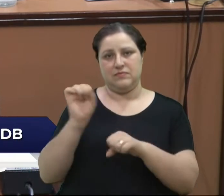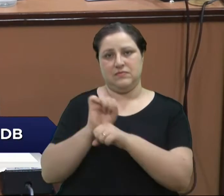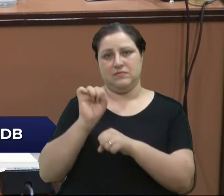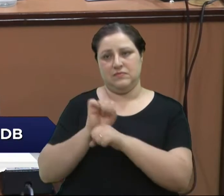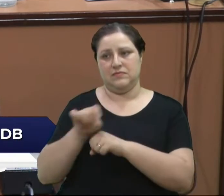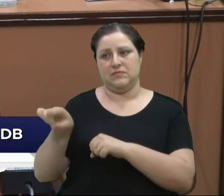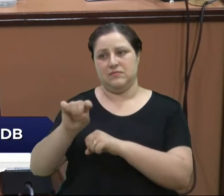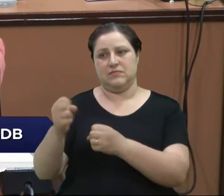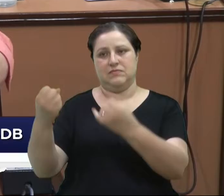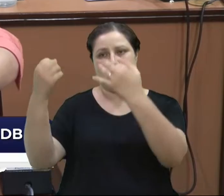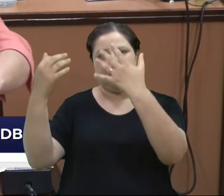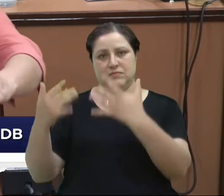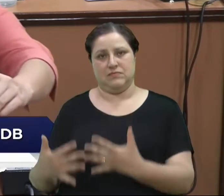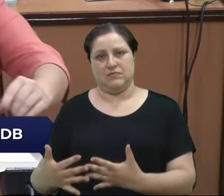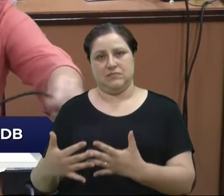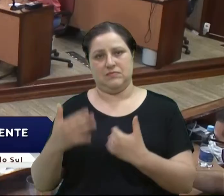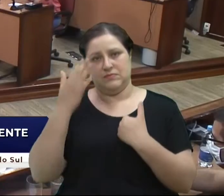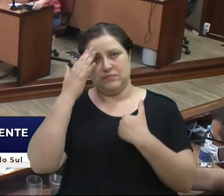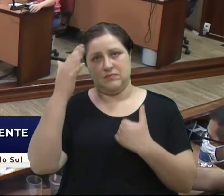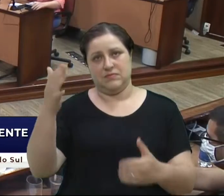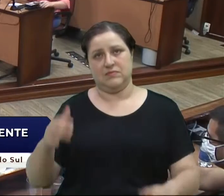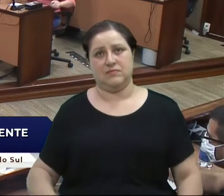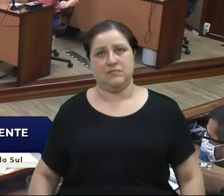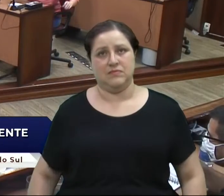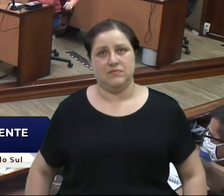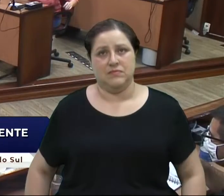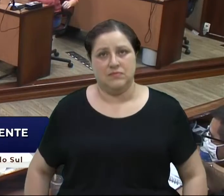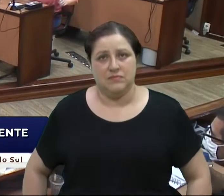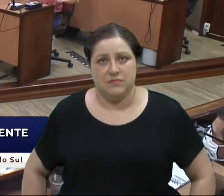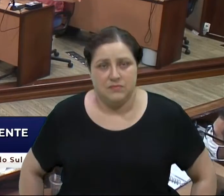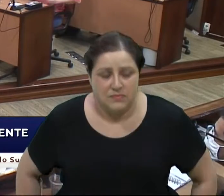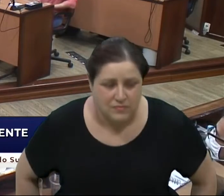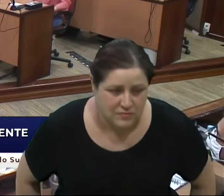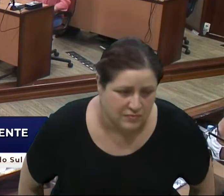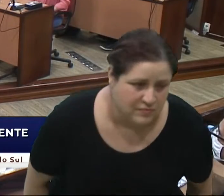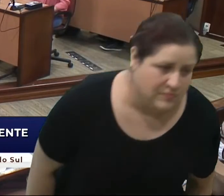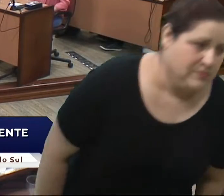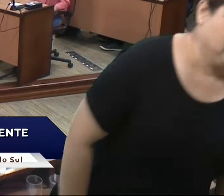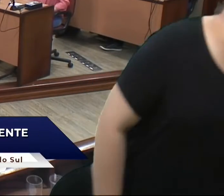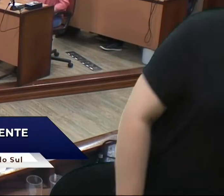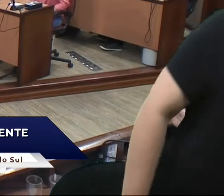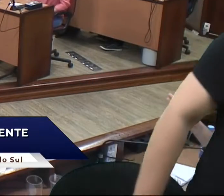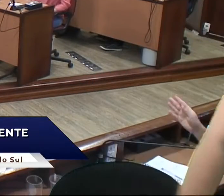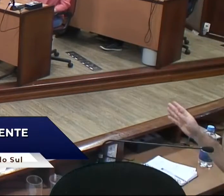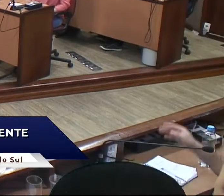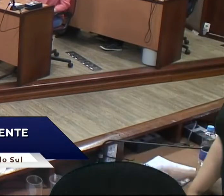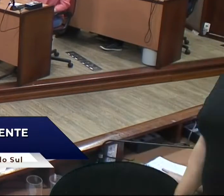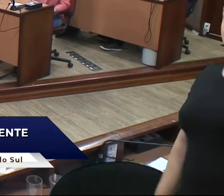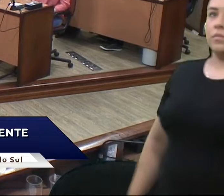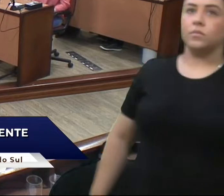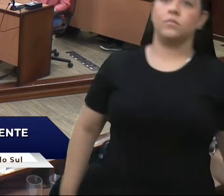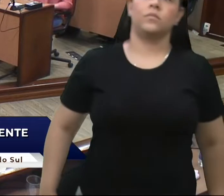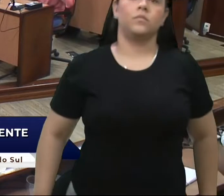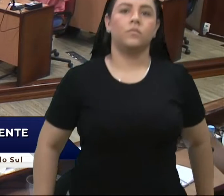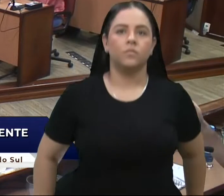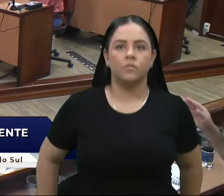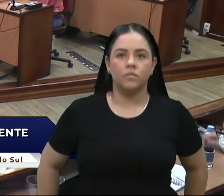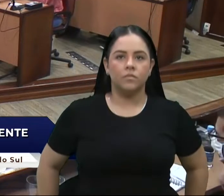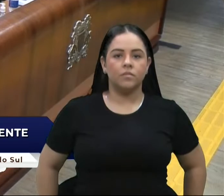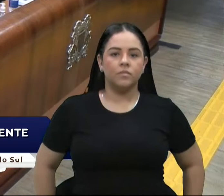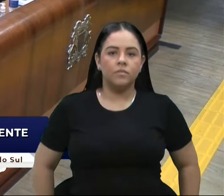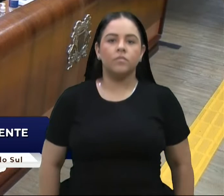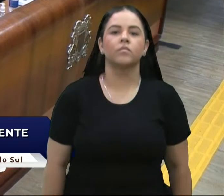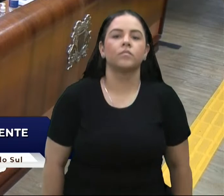os esclarecimentos. Muito obrigada. Obrigado, vereadora Tatiane. Não sei se mais alguém... Eu quero fazer uma saudação,